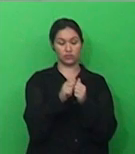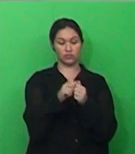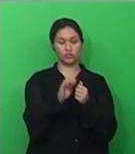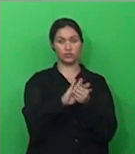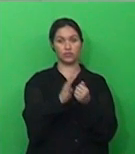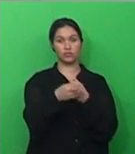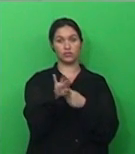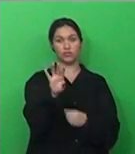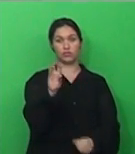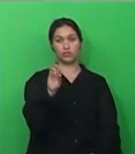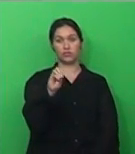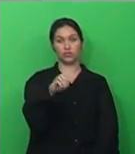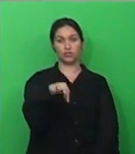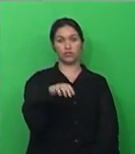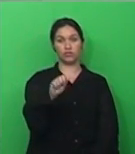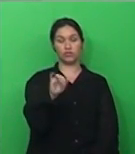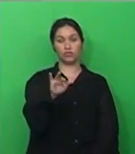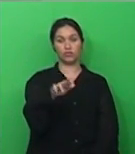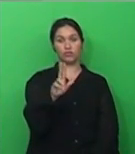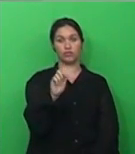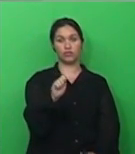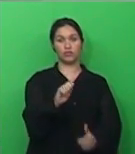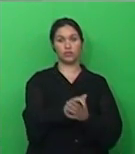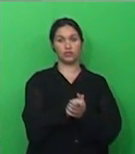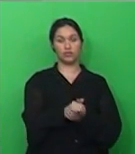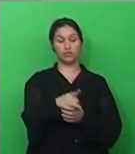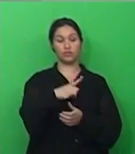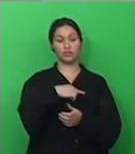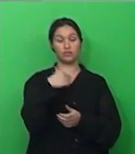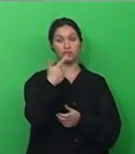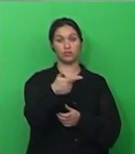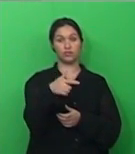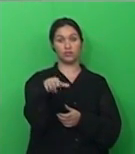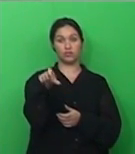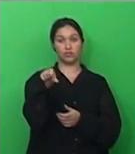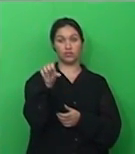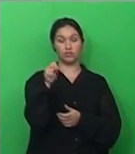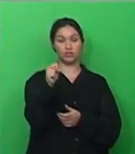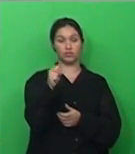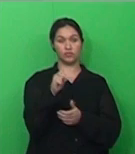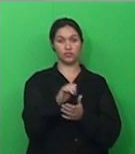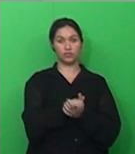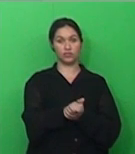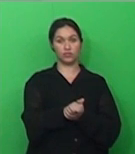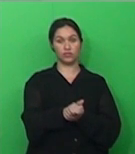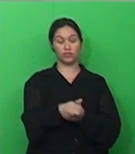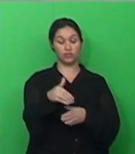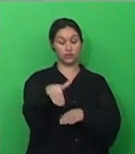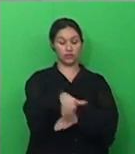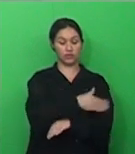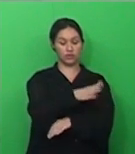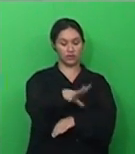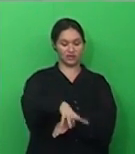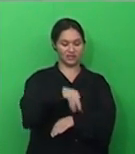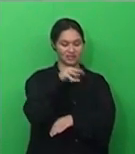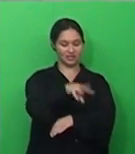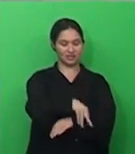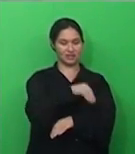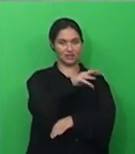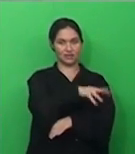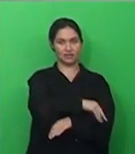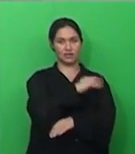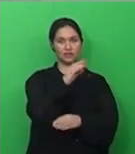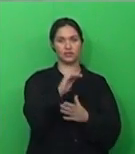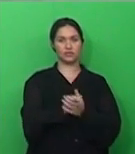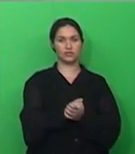30 bairros. Esses 30 bairros são 298 ruas que não são pavimentadas, que perfazem um total